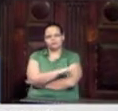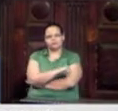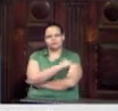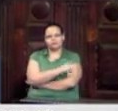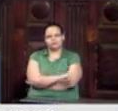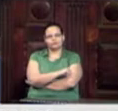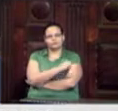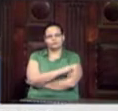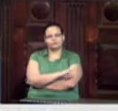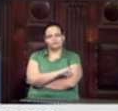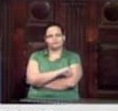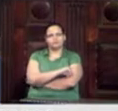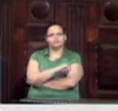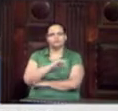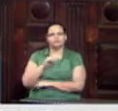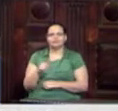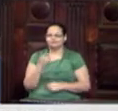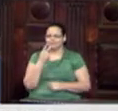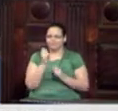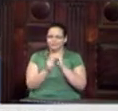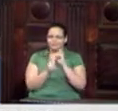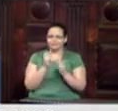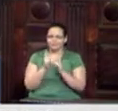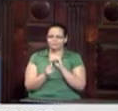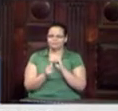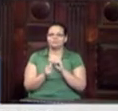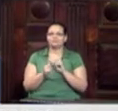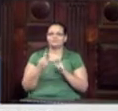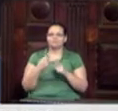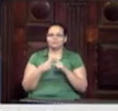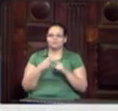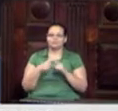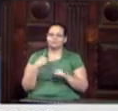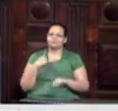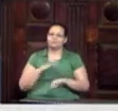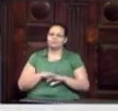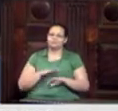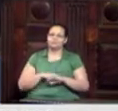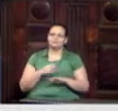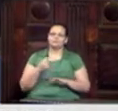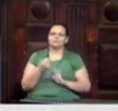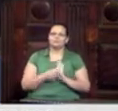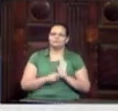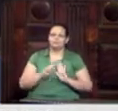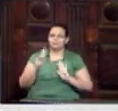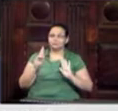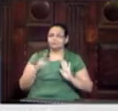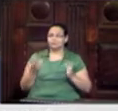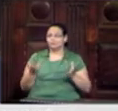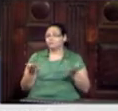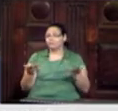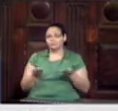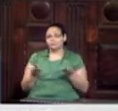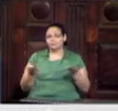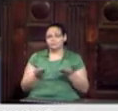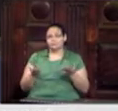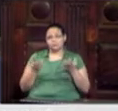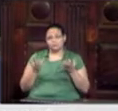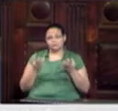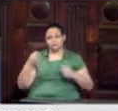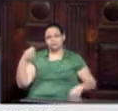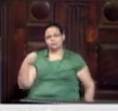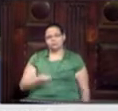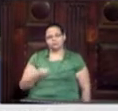E recebi críticas, porque também fui coautor, que agora queríamos